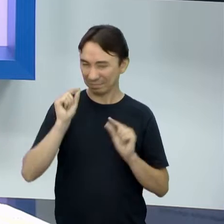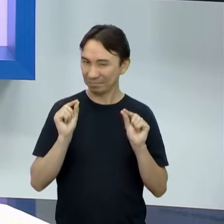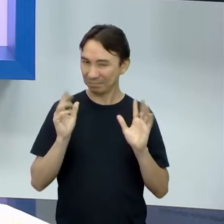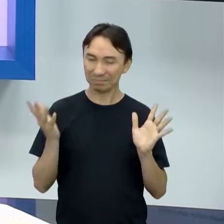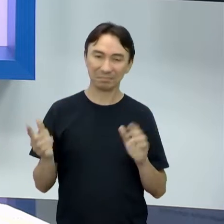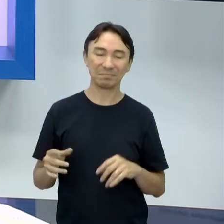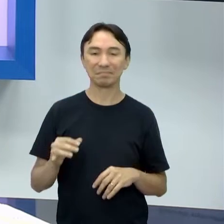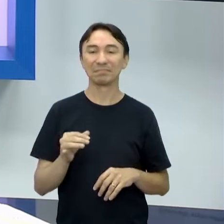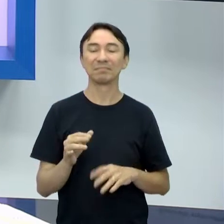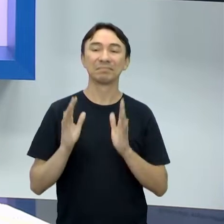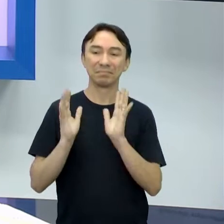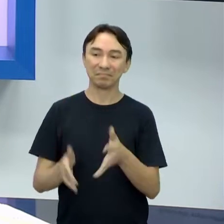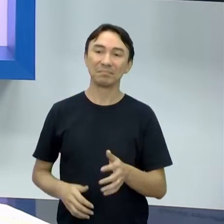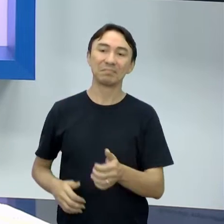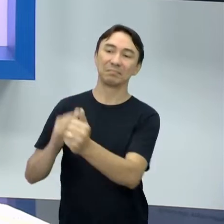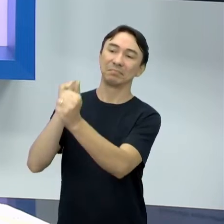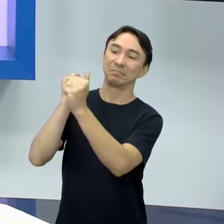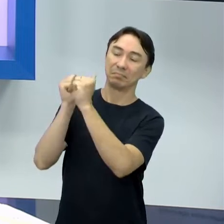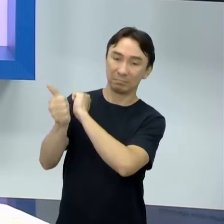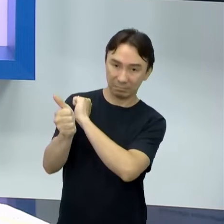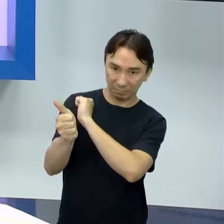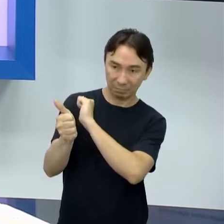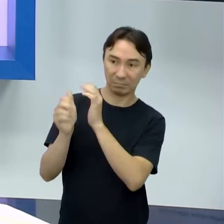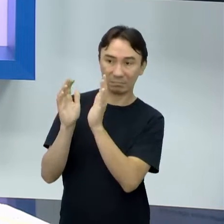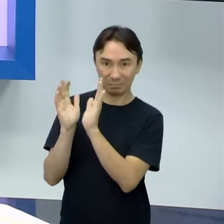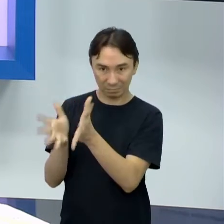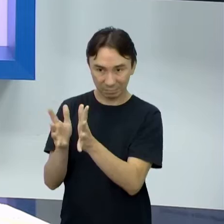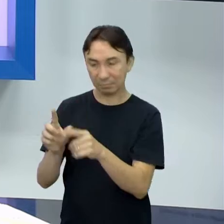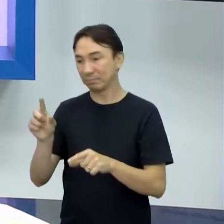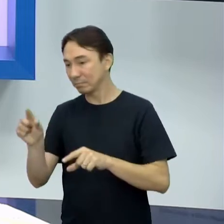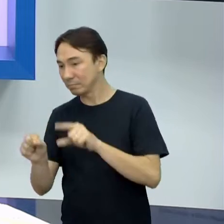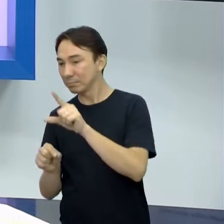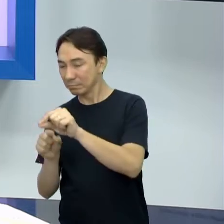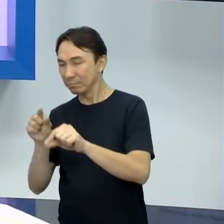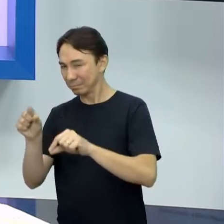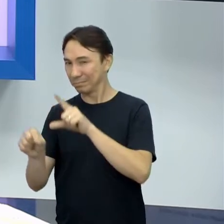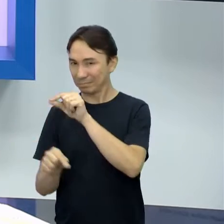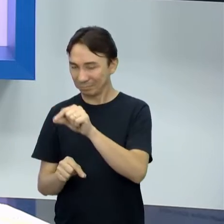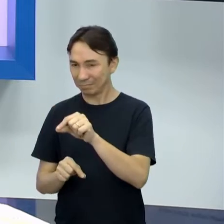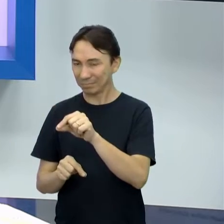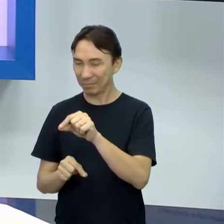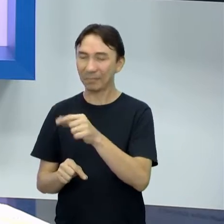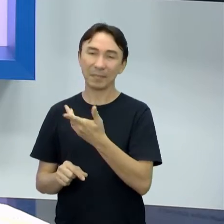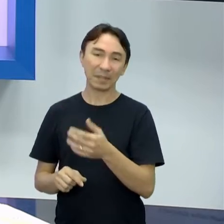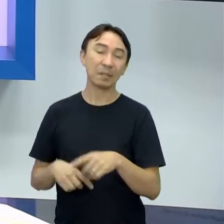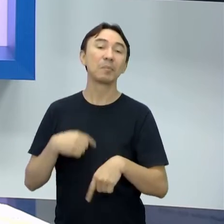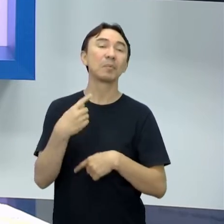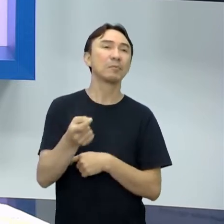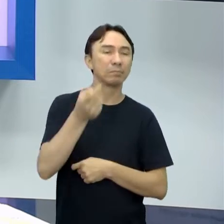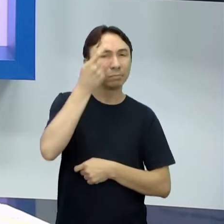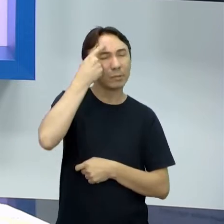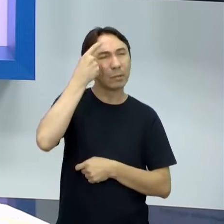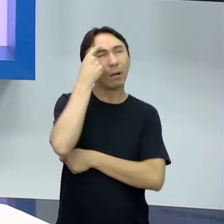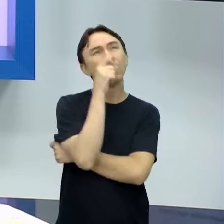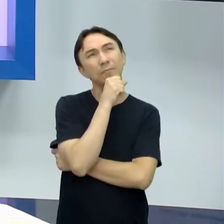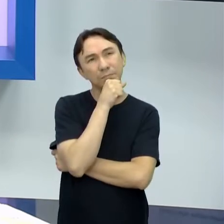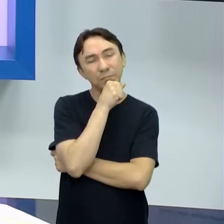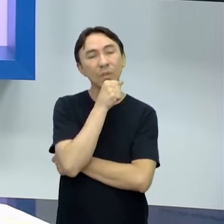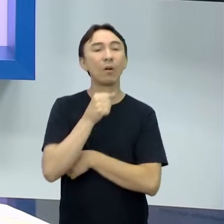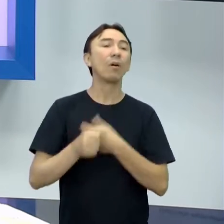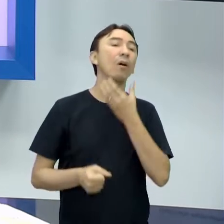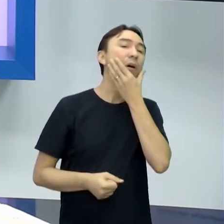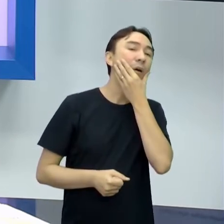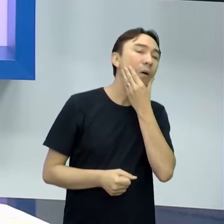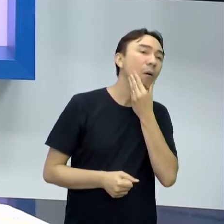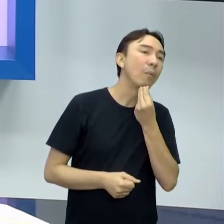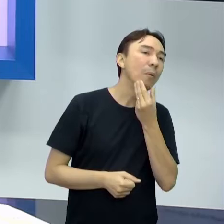vocês fizeram seleção, tá certo? Elas têm a mesma projeção quando nós lidamos com o sexo